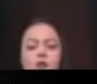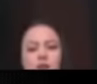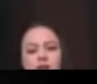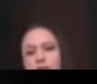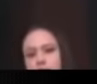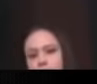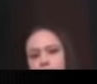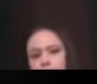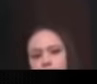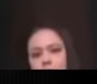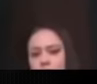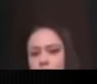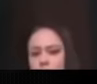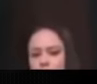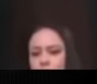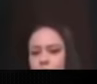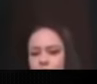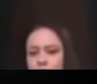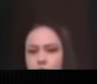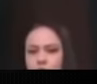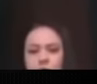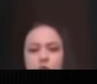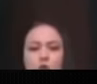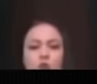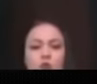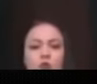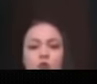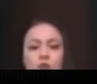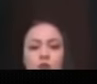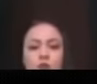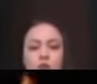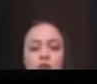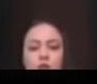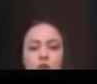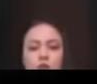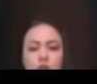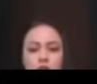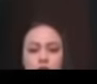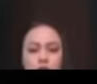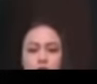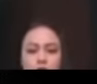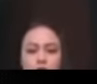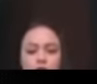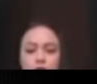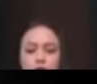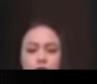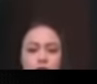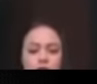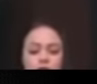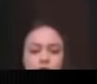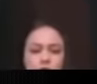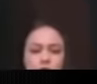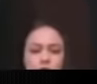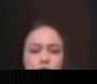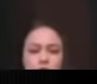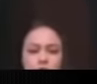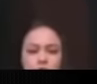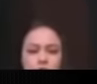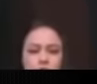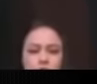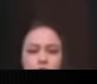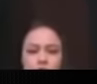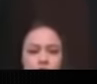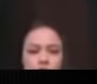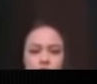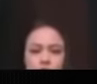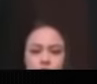Supremo muda completamente em controle concentrado ou em controle difuso, o